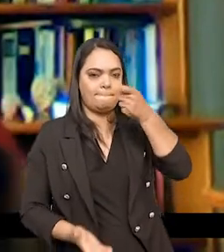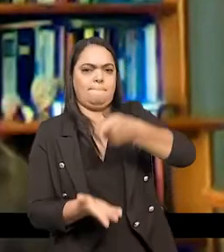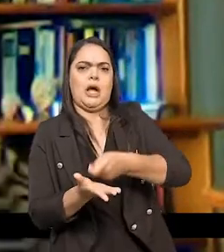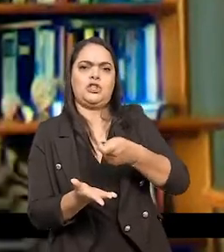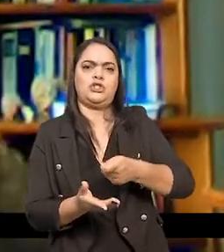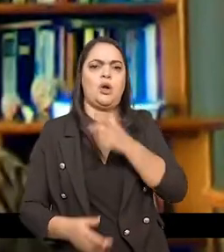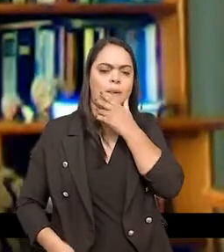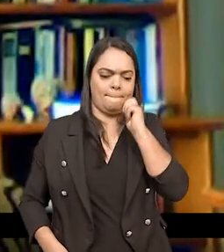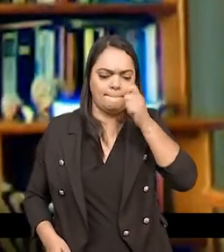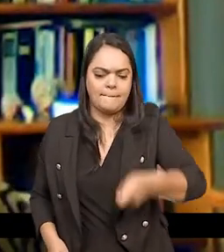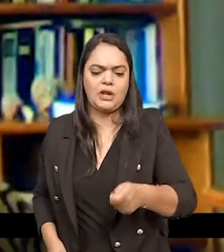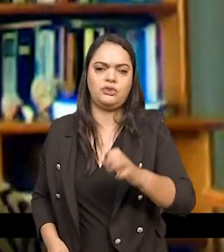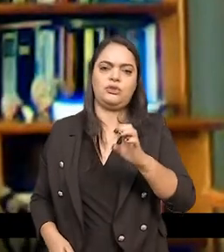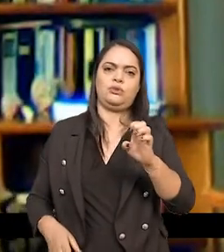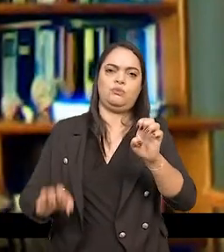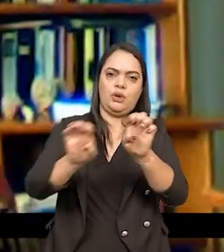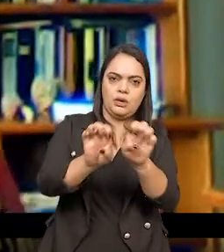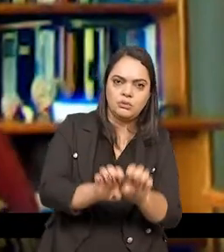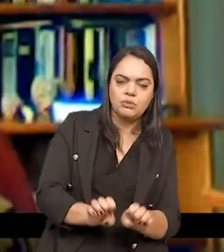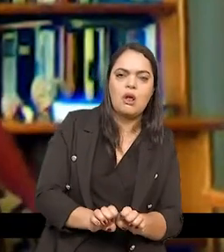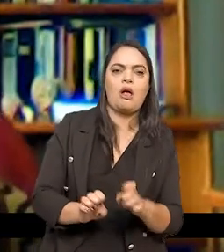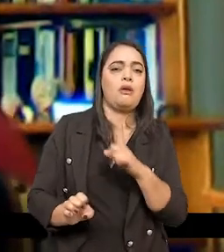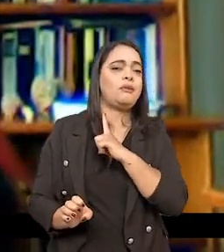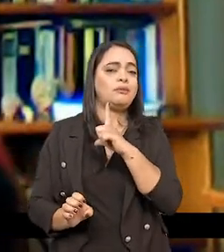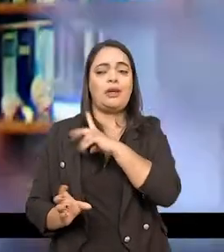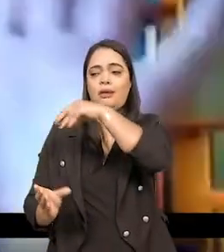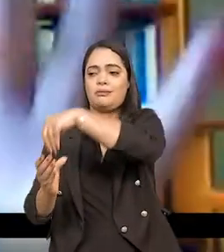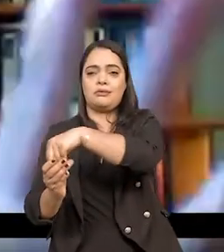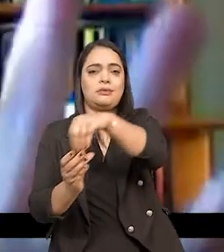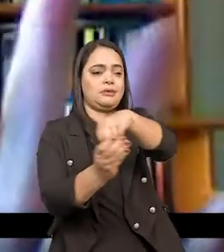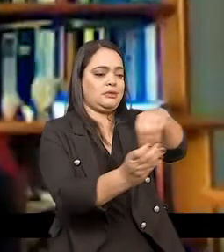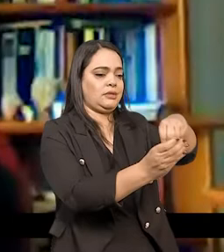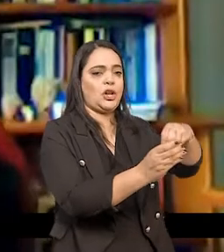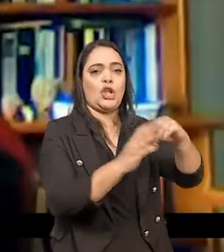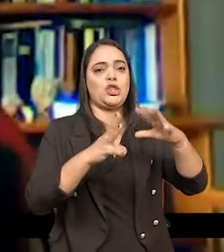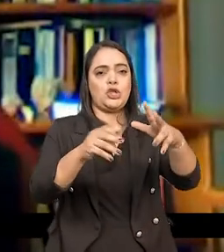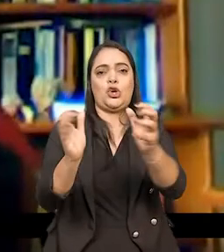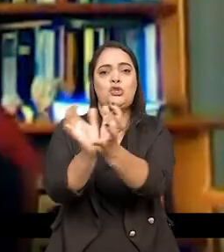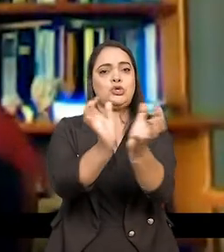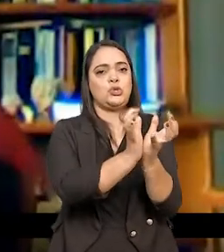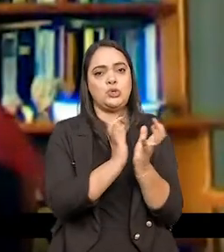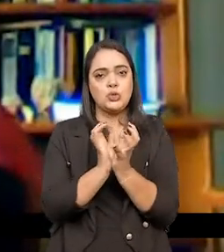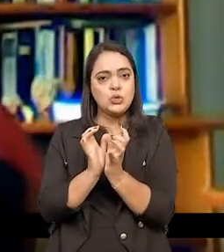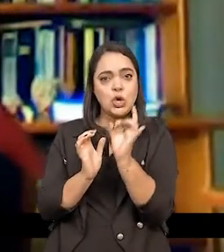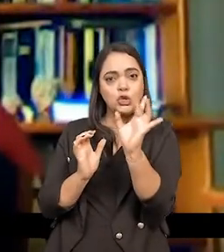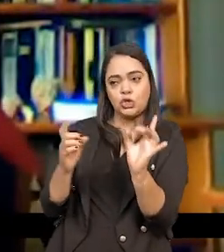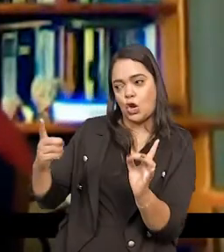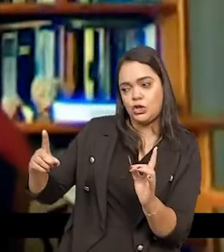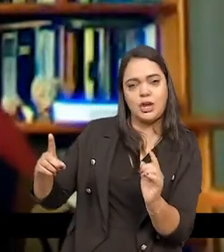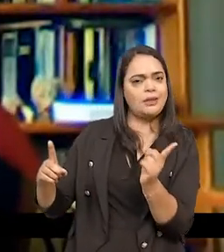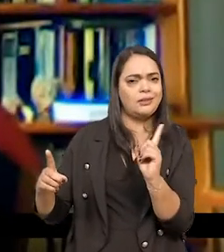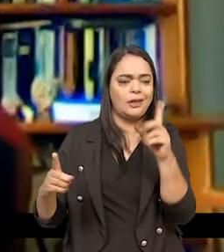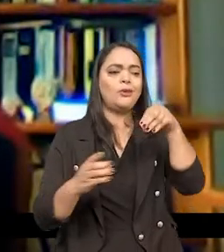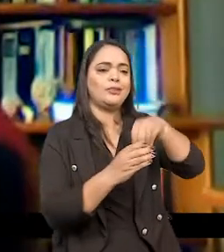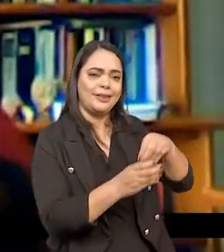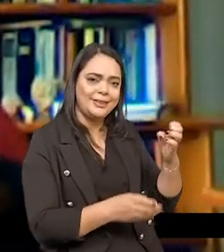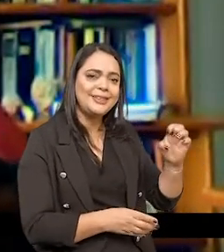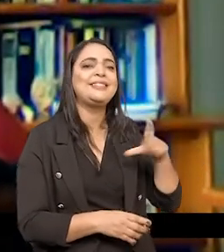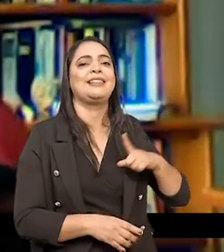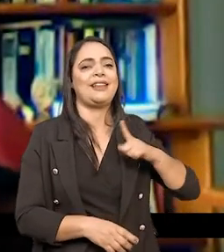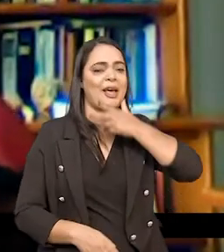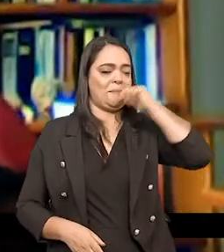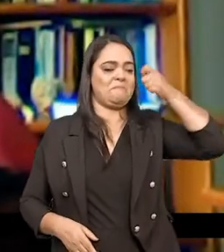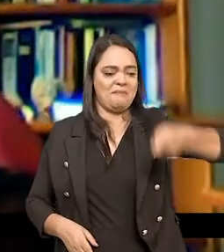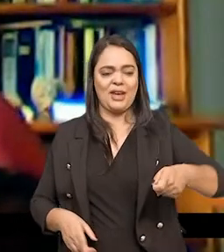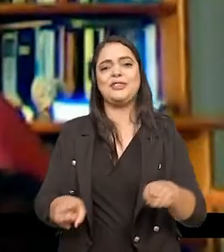assim, atravessa todas as ideologias, vamos dizer assim, tá? Não é só do campo da direita, não. Da esquerda